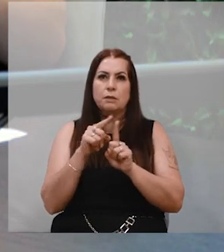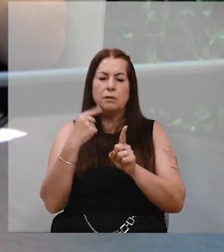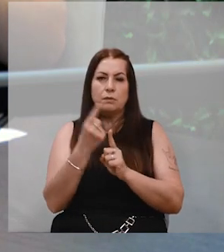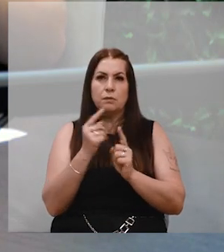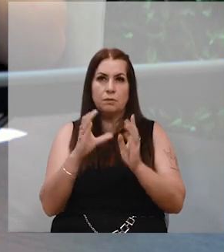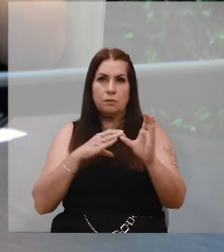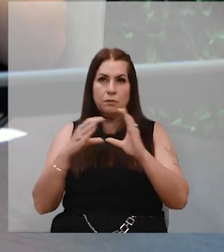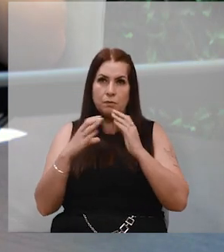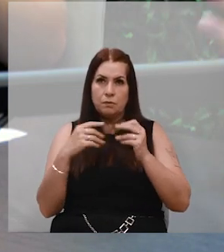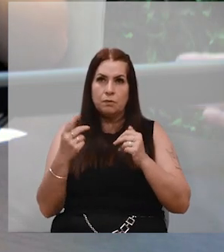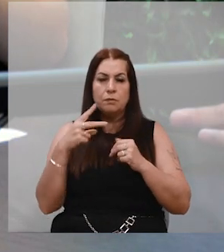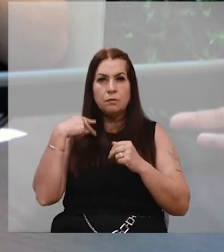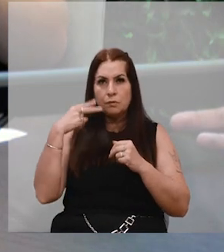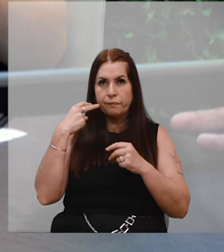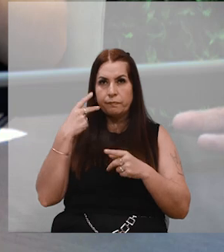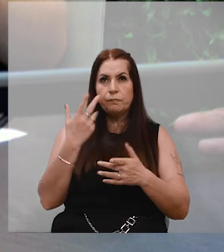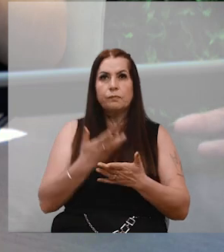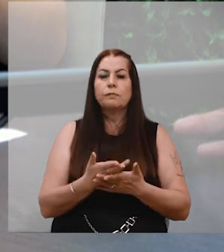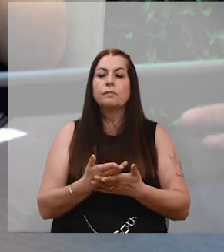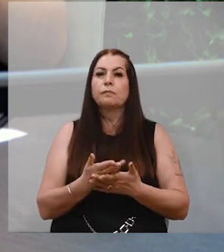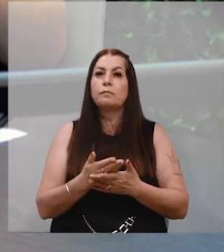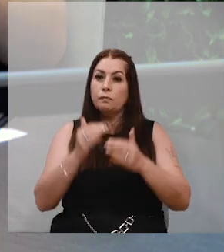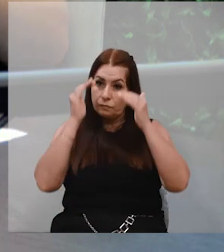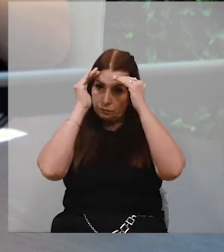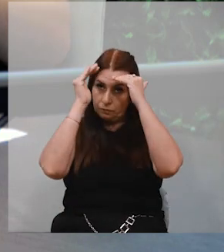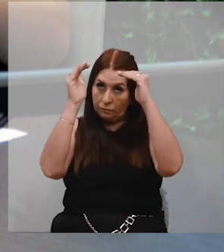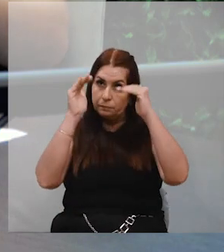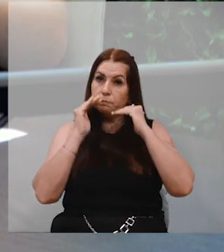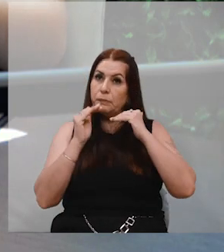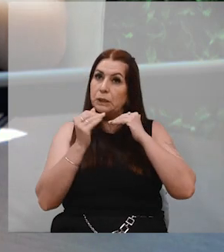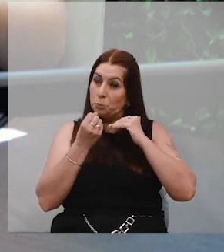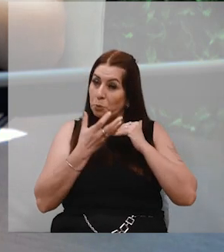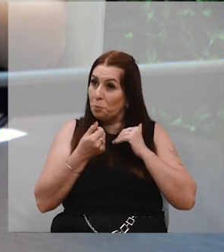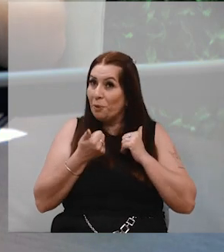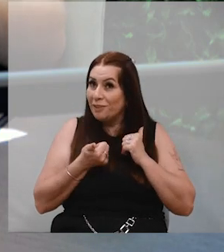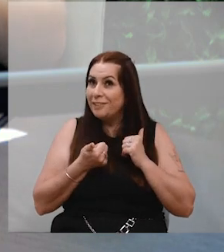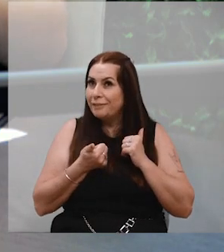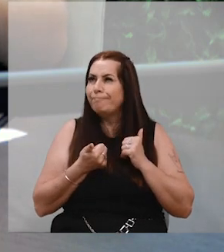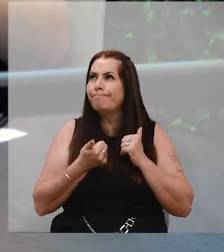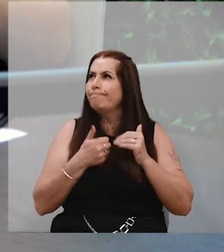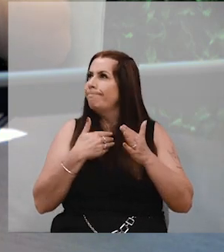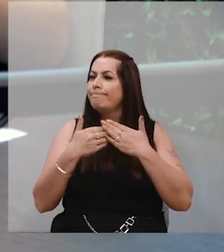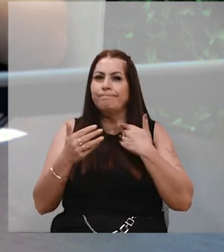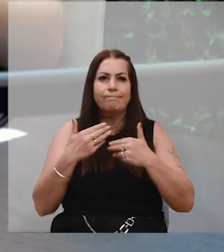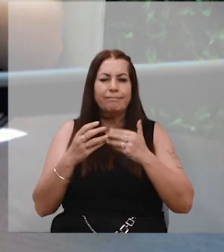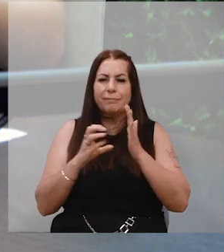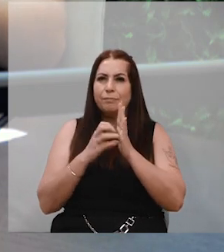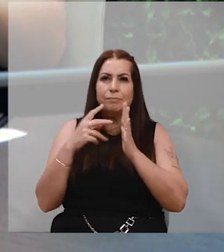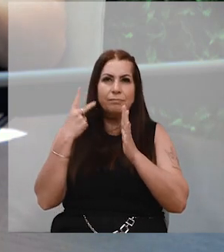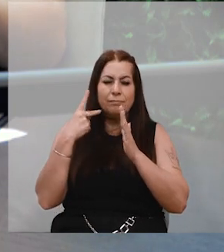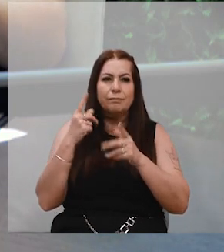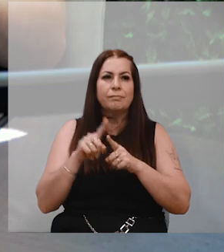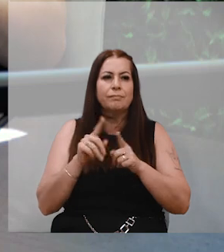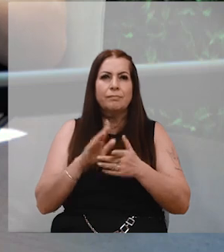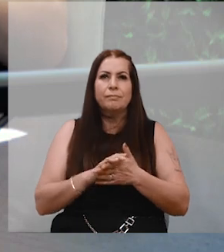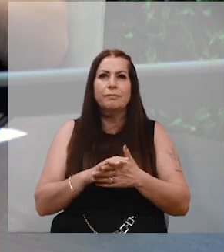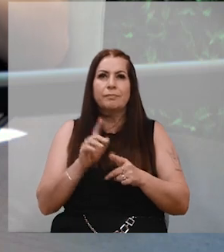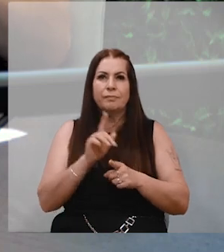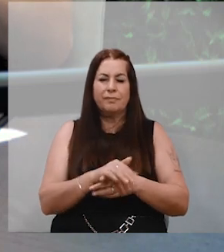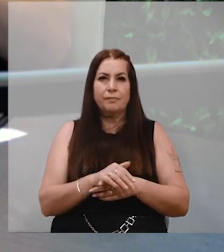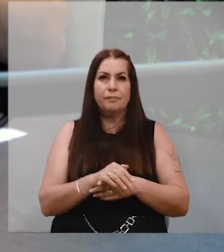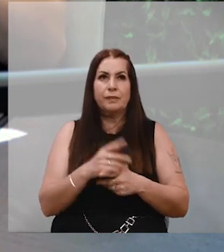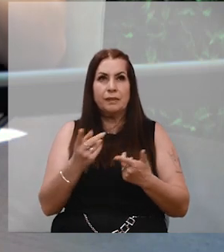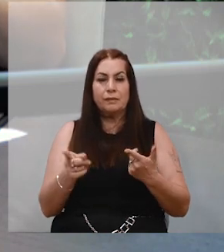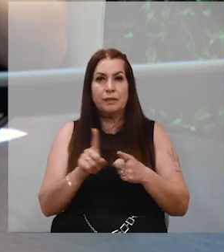de comunicação, os vereadores também, né, que respeitam o nosso trabalho, como é bom isso, né, independente de partido político, todos